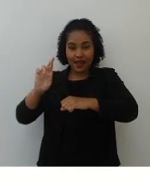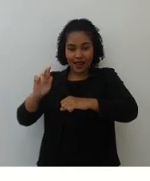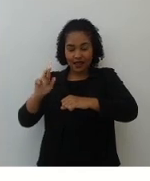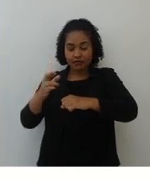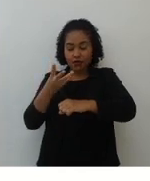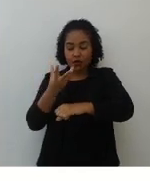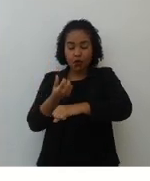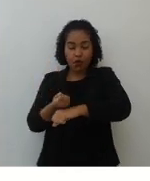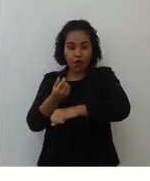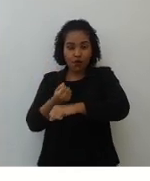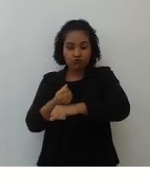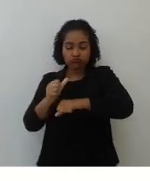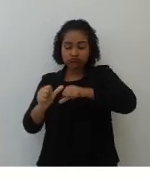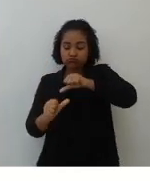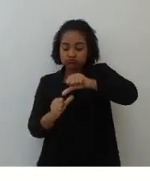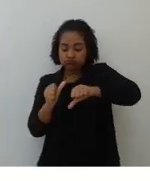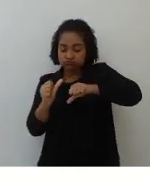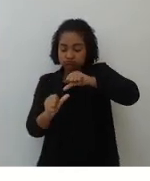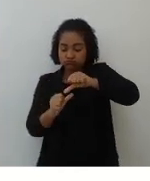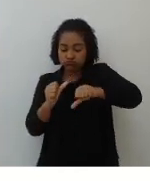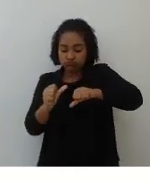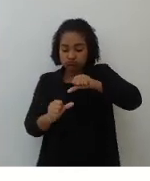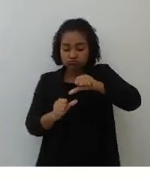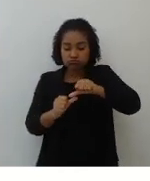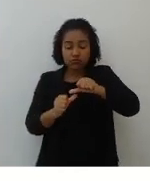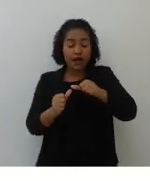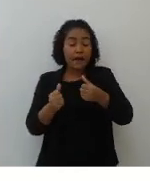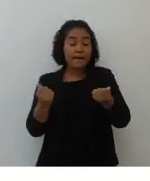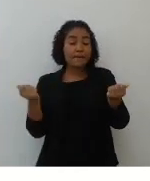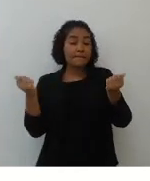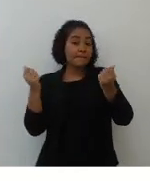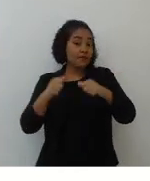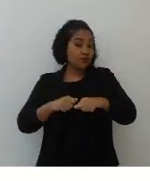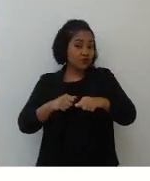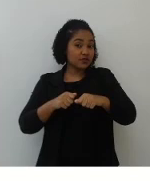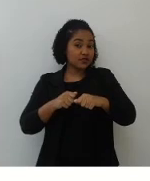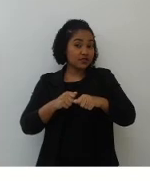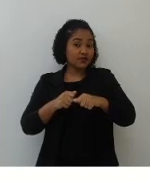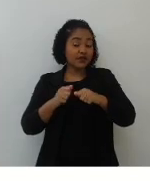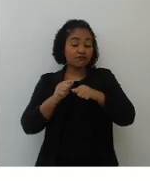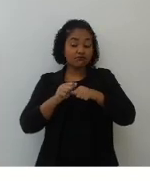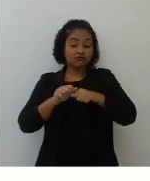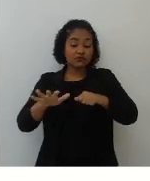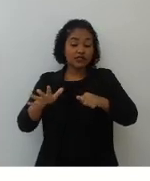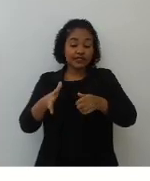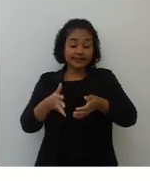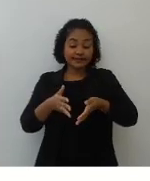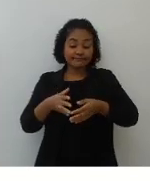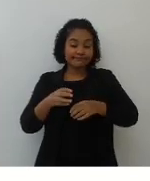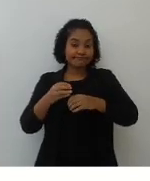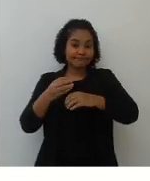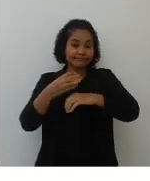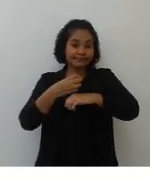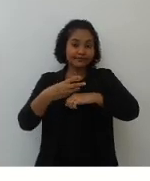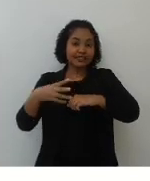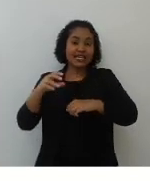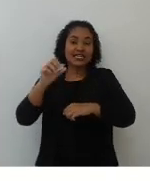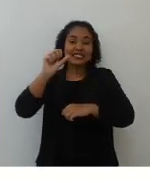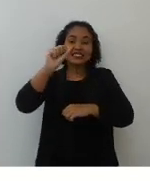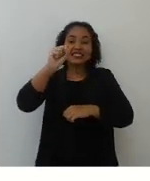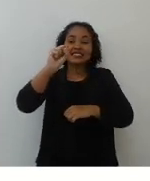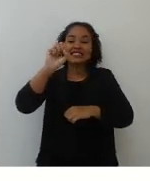armazena, modifica essas proteínas e vai liberar. Por isso o complexo de Golgi ele tem uma grande função de